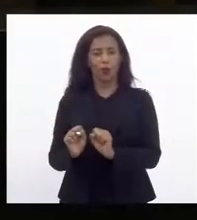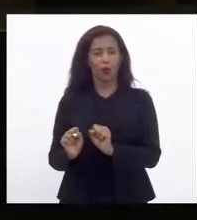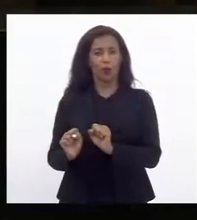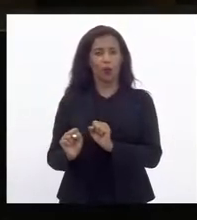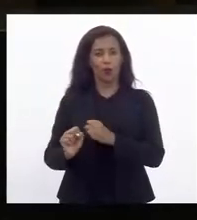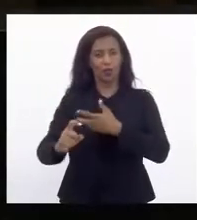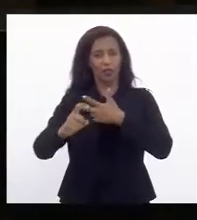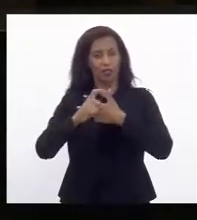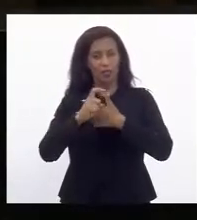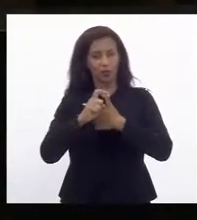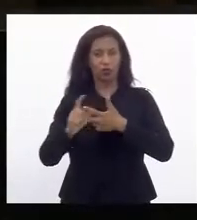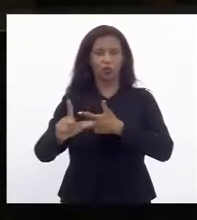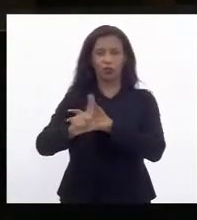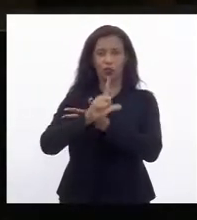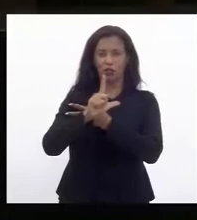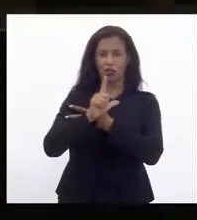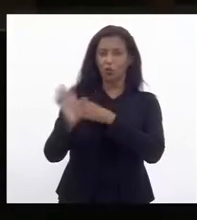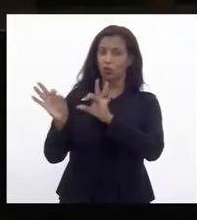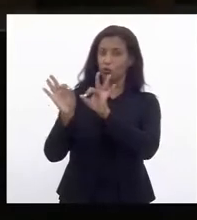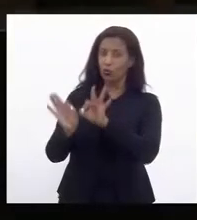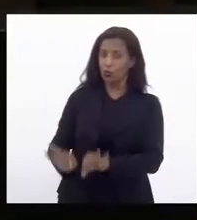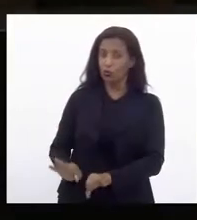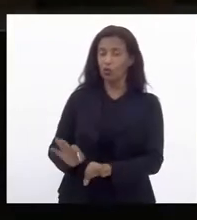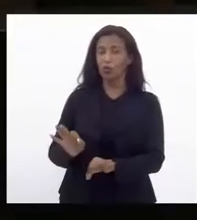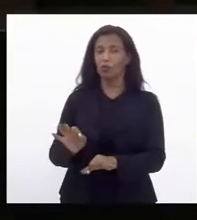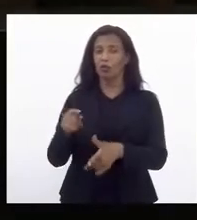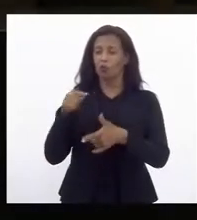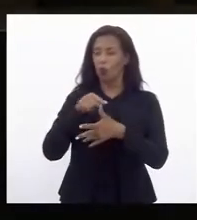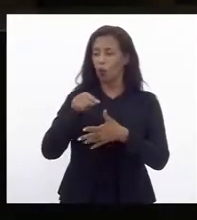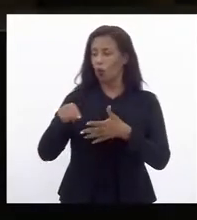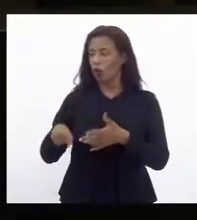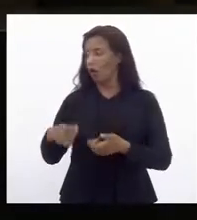Poder Legislativo, justamente apontando a